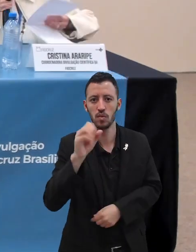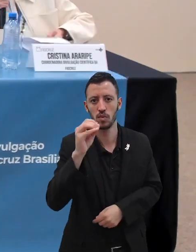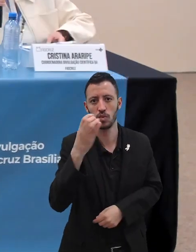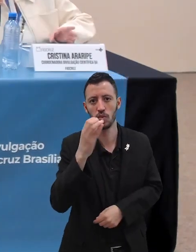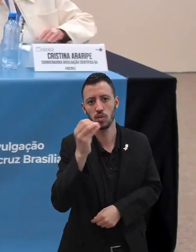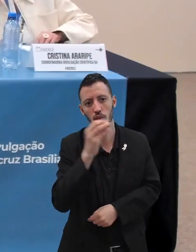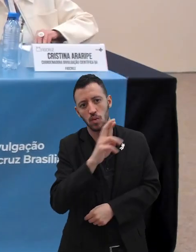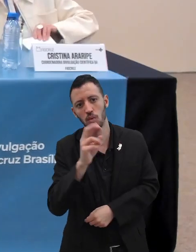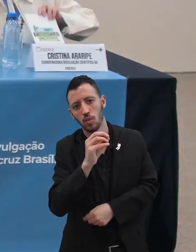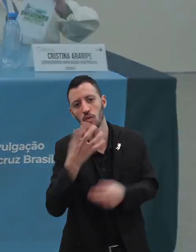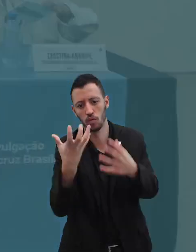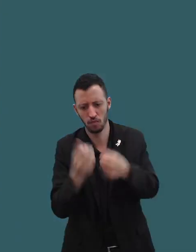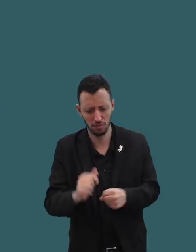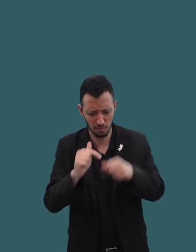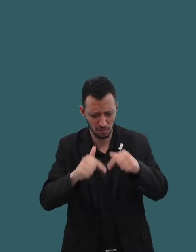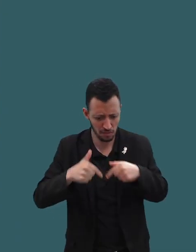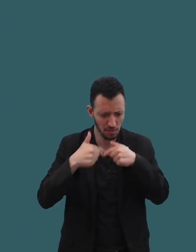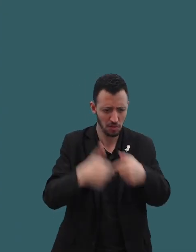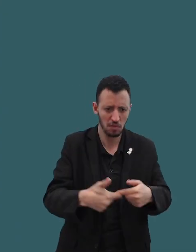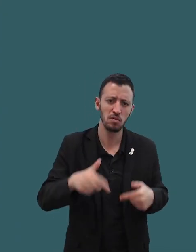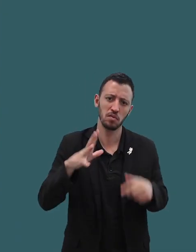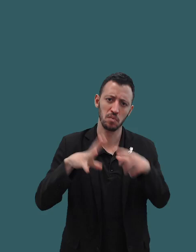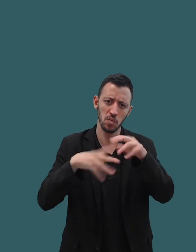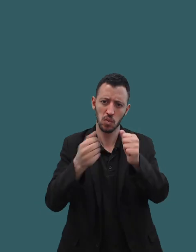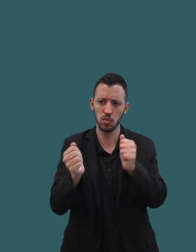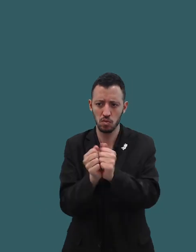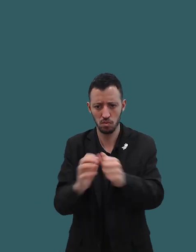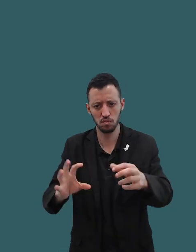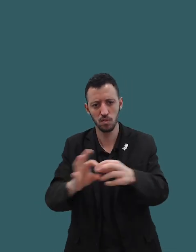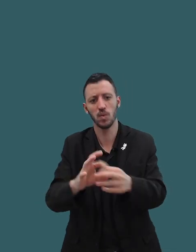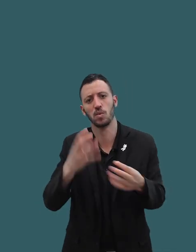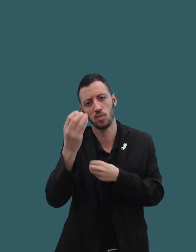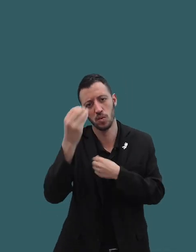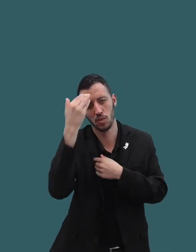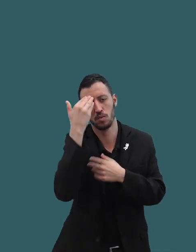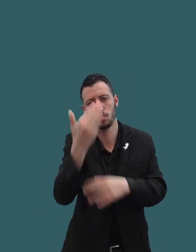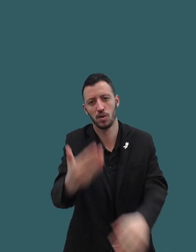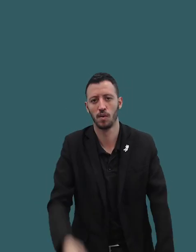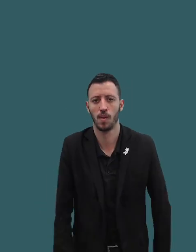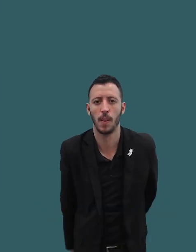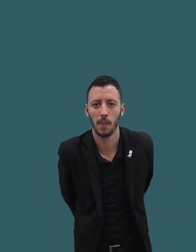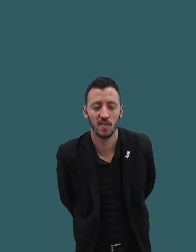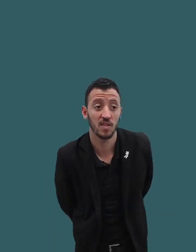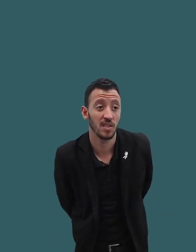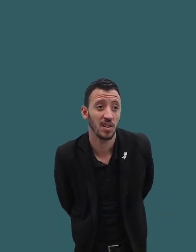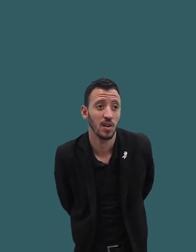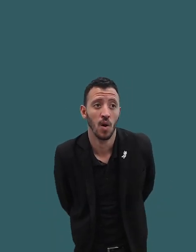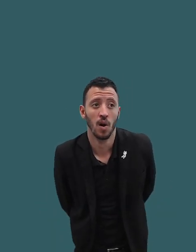aí. Vamos em frente na luta junto com todos vocês. Muito obrigada.